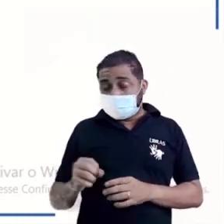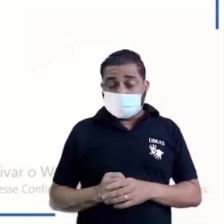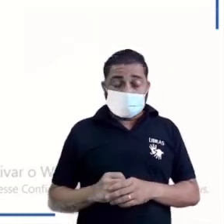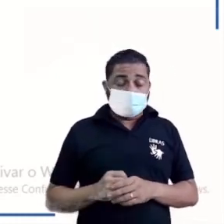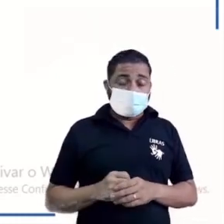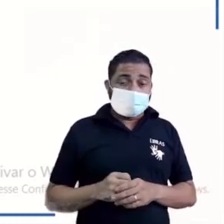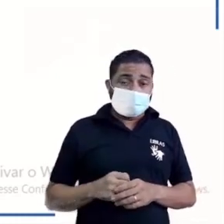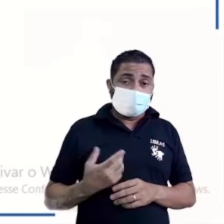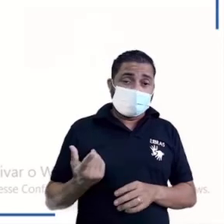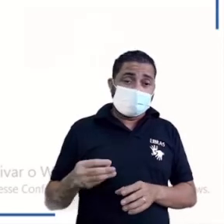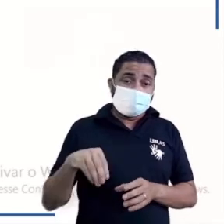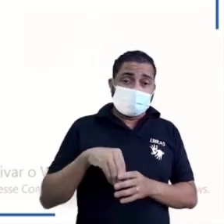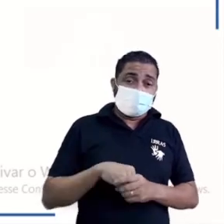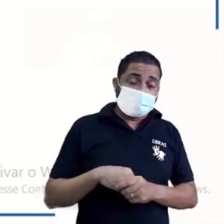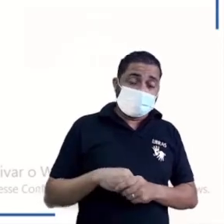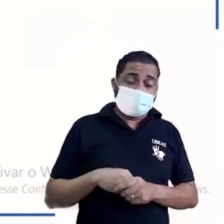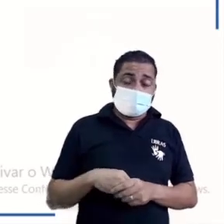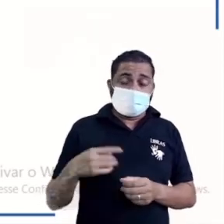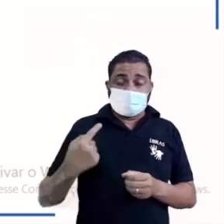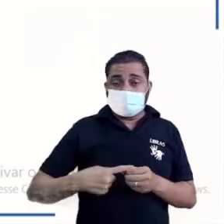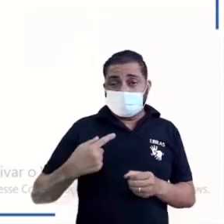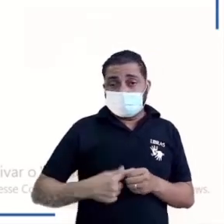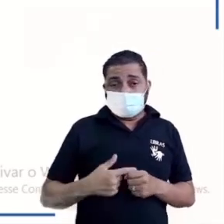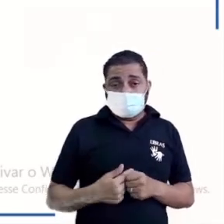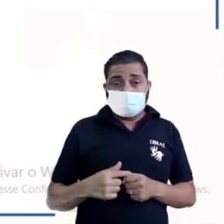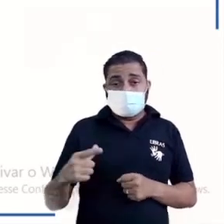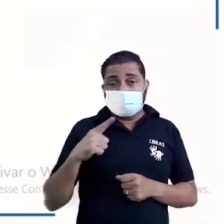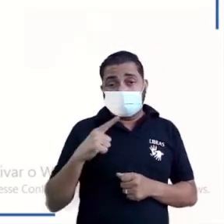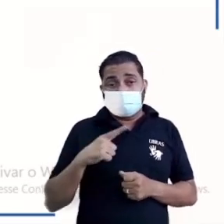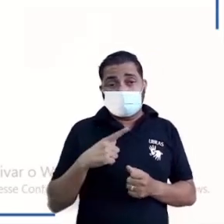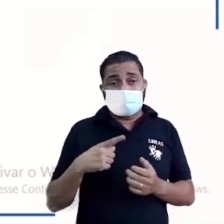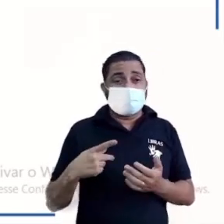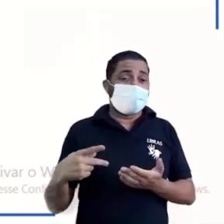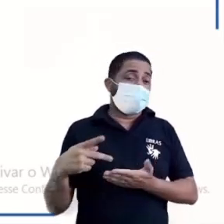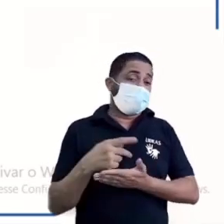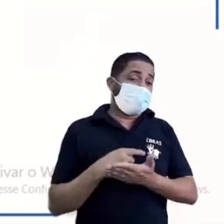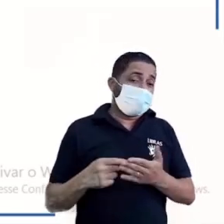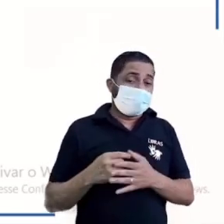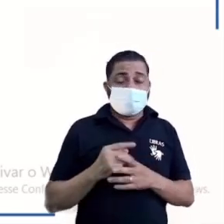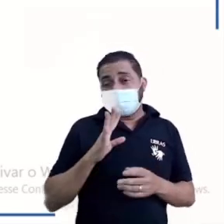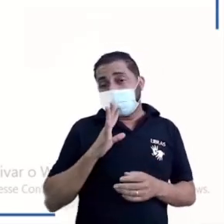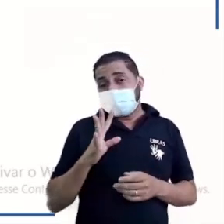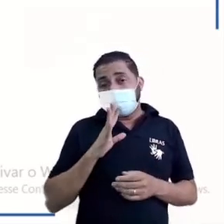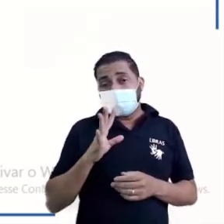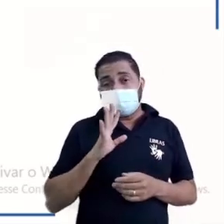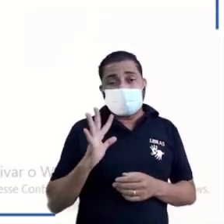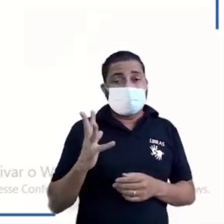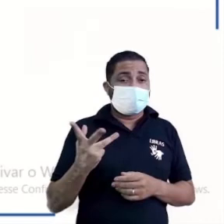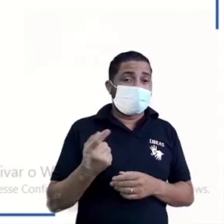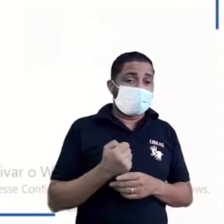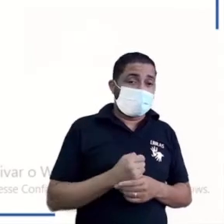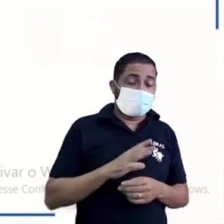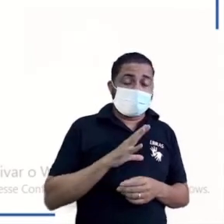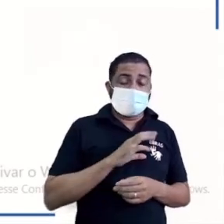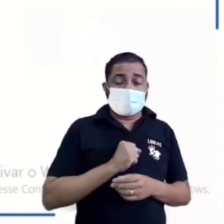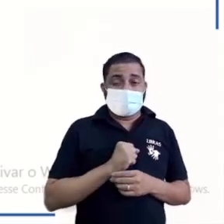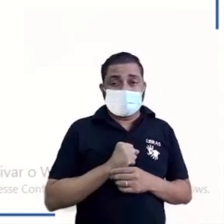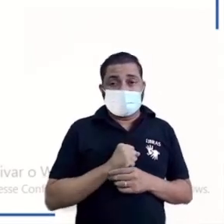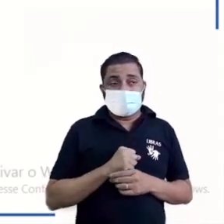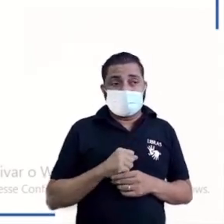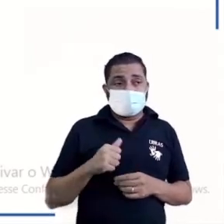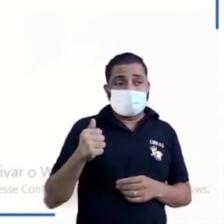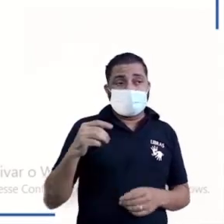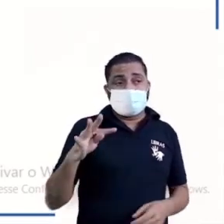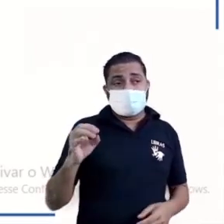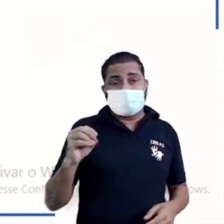de interiores, né? Aqui no centro nós temos uma figura conhecidíssima de todos nós, o amadíssimo ator americano